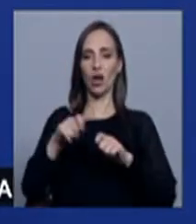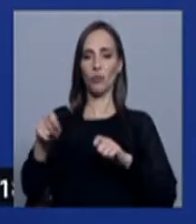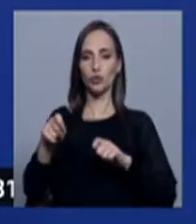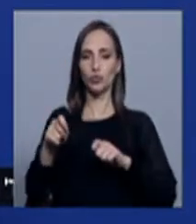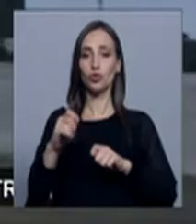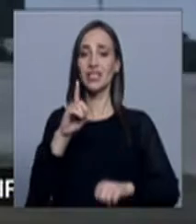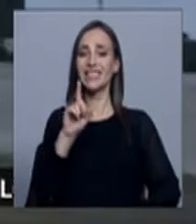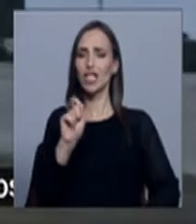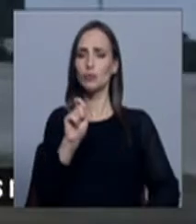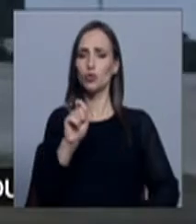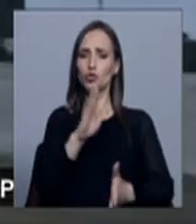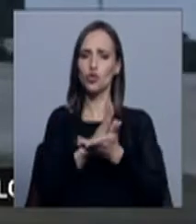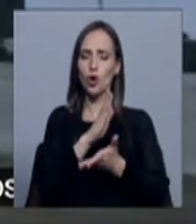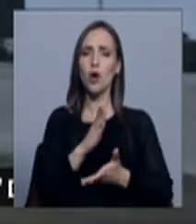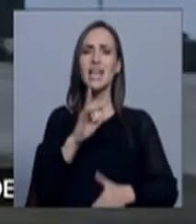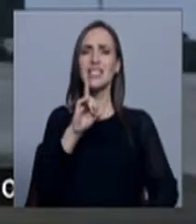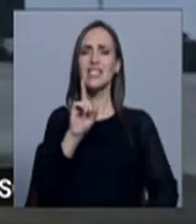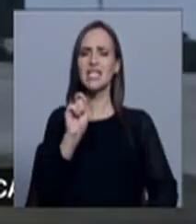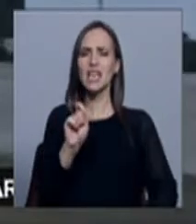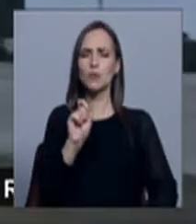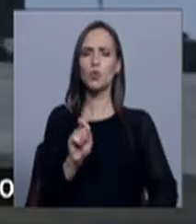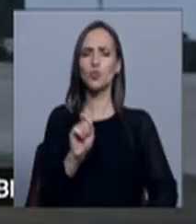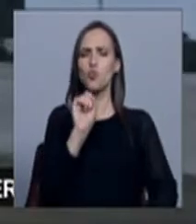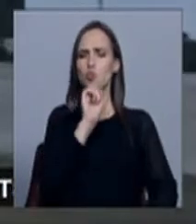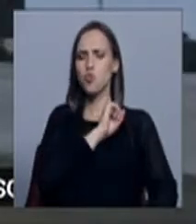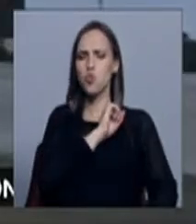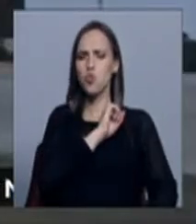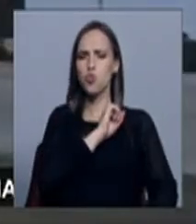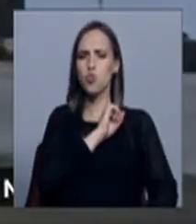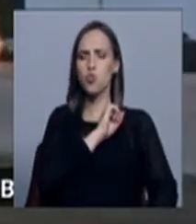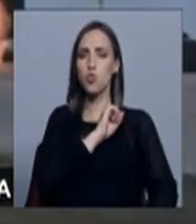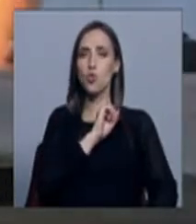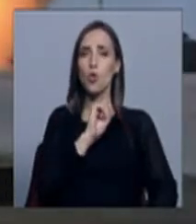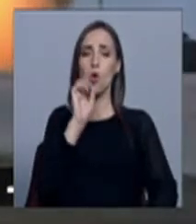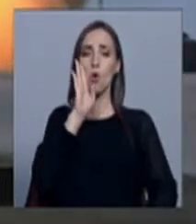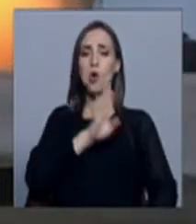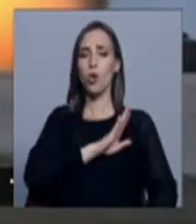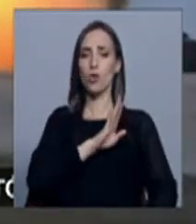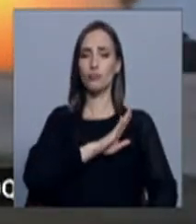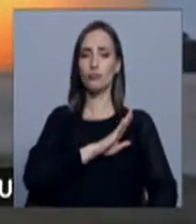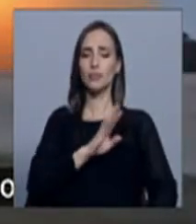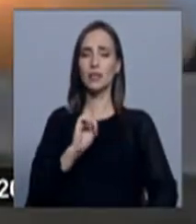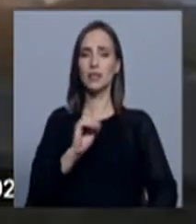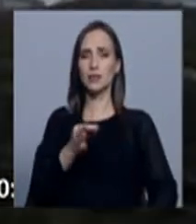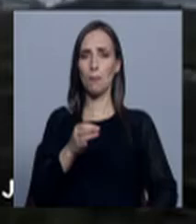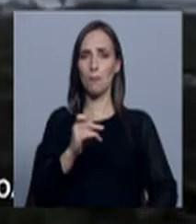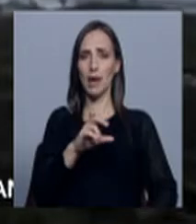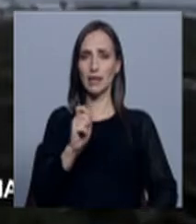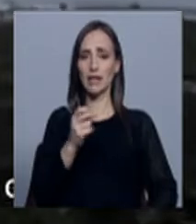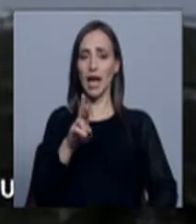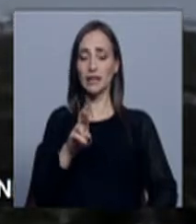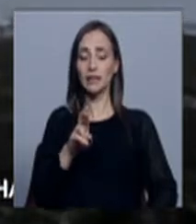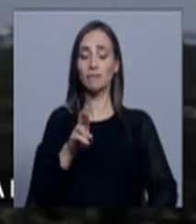minutos, mas foram os 6 minutos de maior proeza destes protótipos da Starship da SpaceX. E felizmente foi isso que